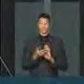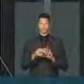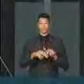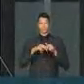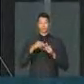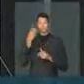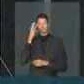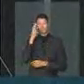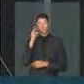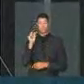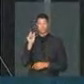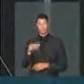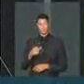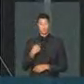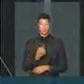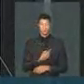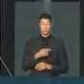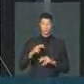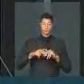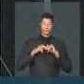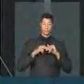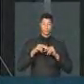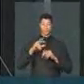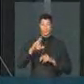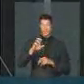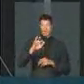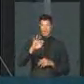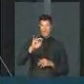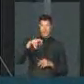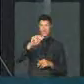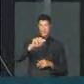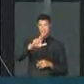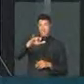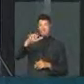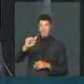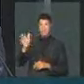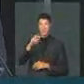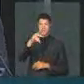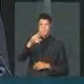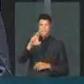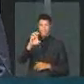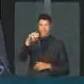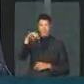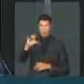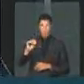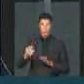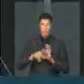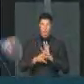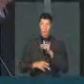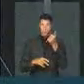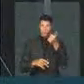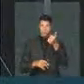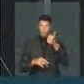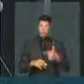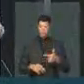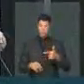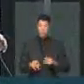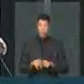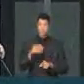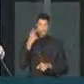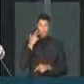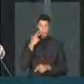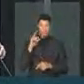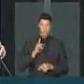pela bancada do Maranhão, que é a nossa questão da refinaria-prêmio. A refinaria-prêmio do Maranhão, a prêmio 1 e a 2 do